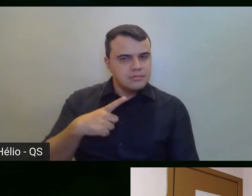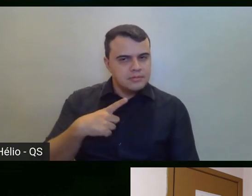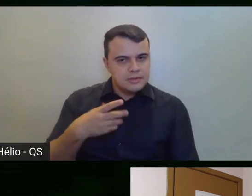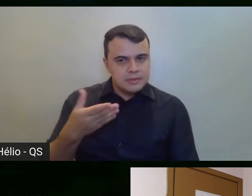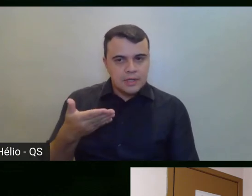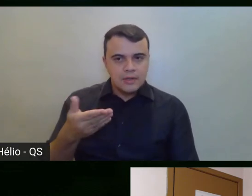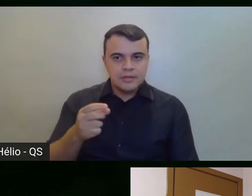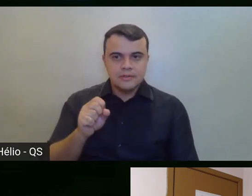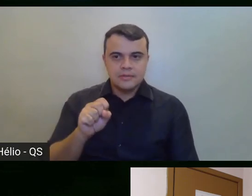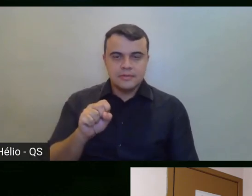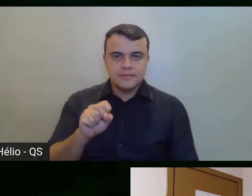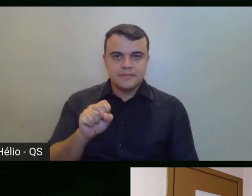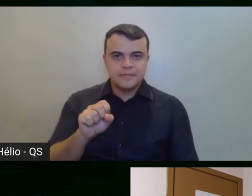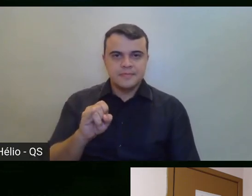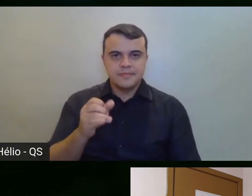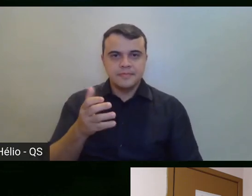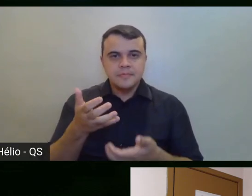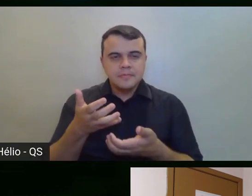você